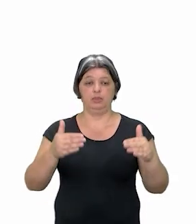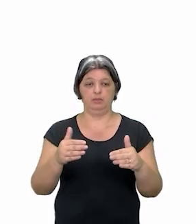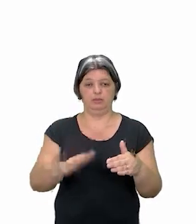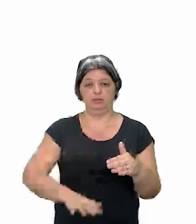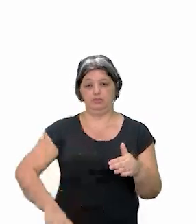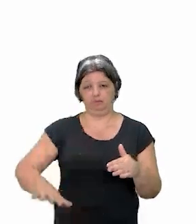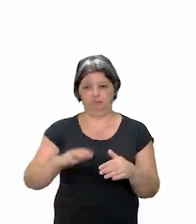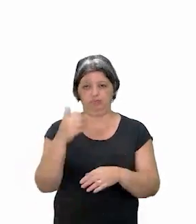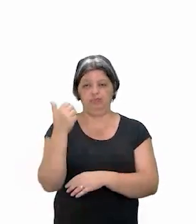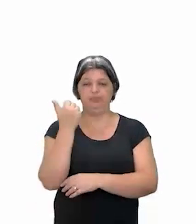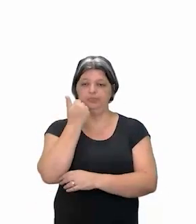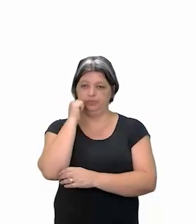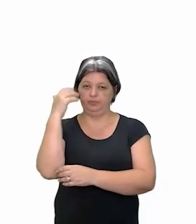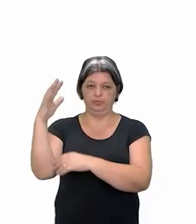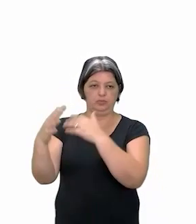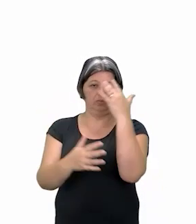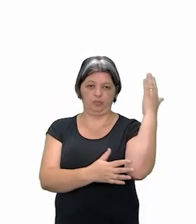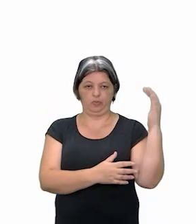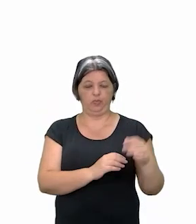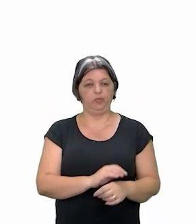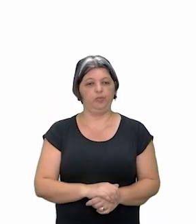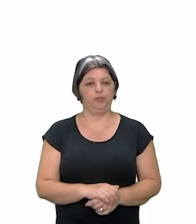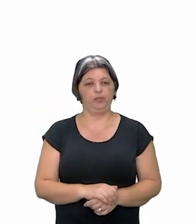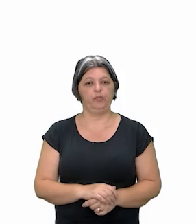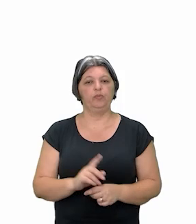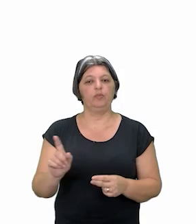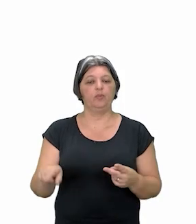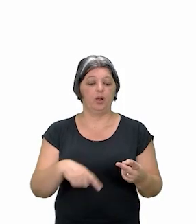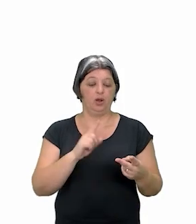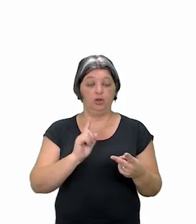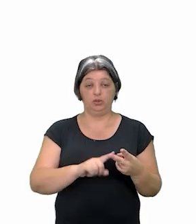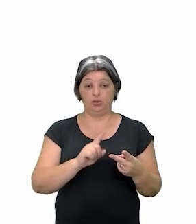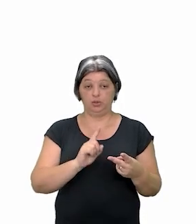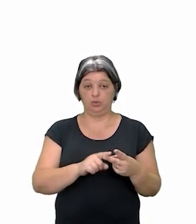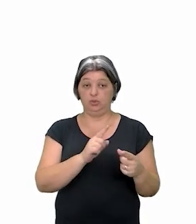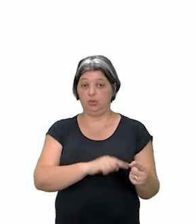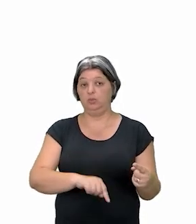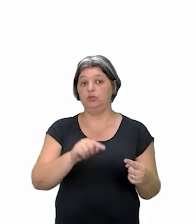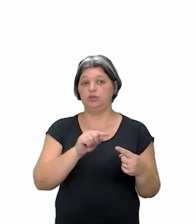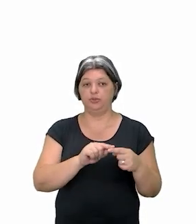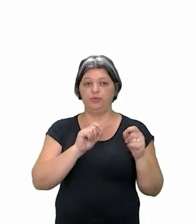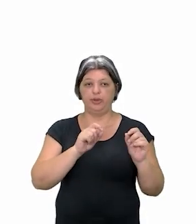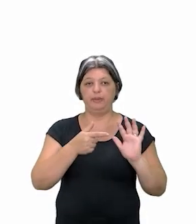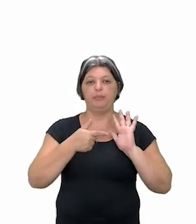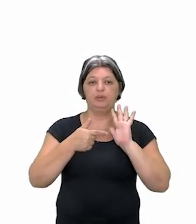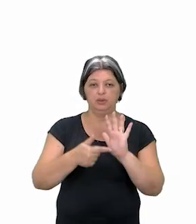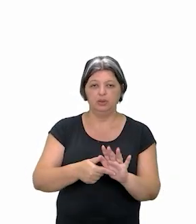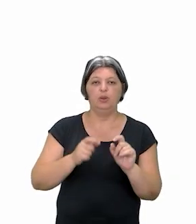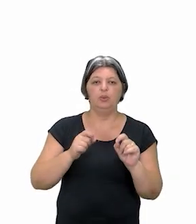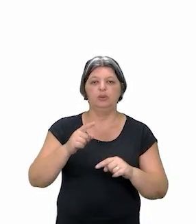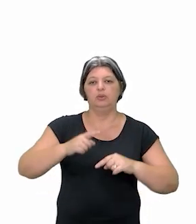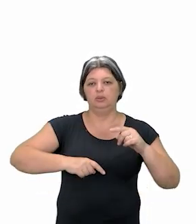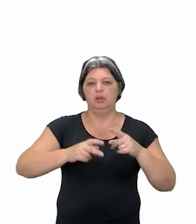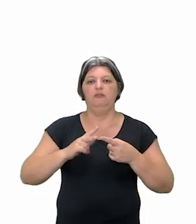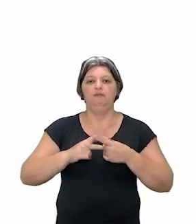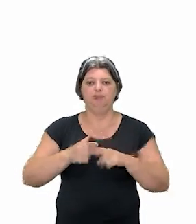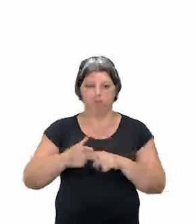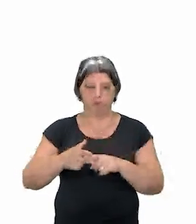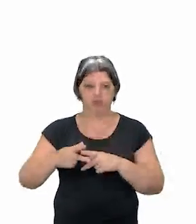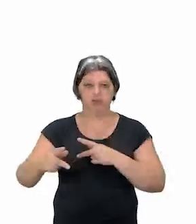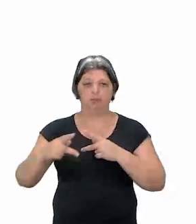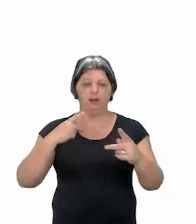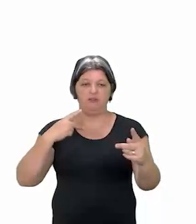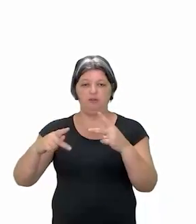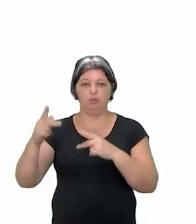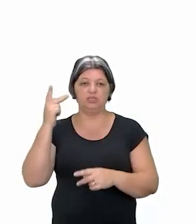da Natureza, tá bom? Para a discussão. O segundo objetivo é apresentar alguns recursos, né, e as ferramentas